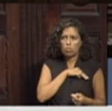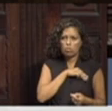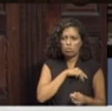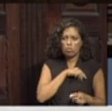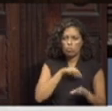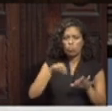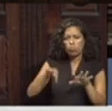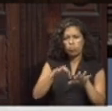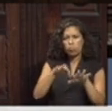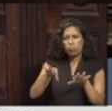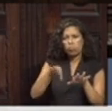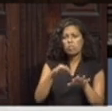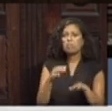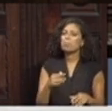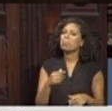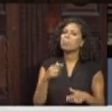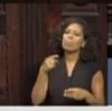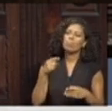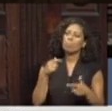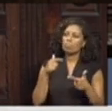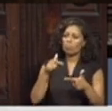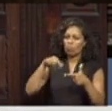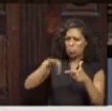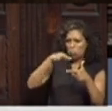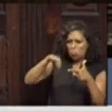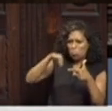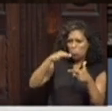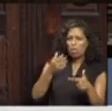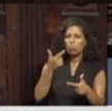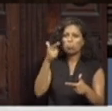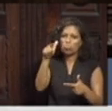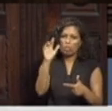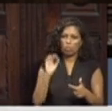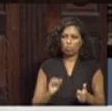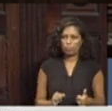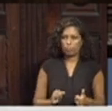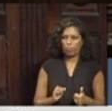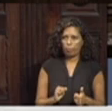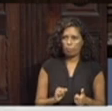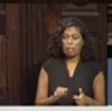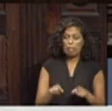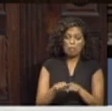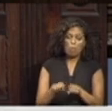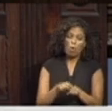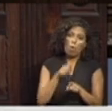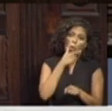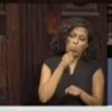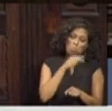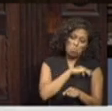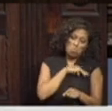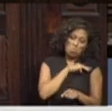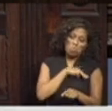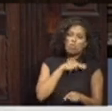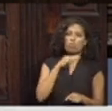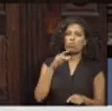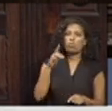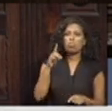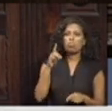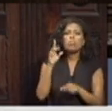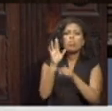de proteger a nossa cidade, o nosso estado, e a qual perde valorosos membros a cada dia